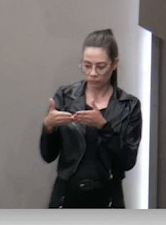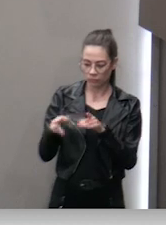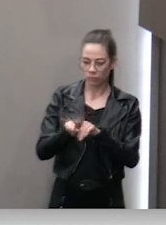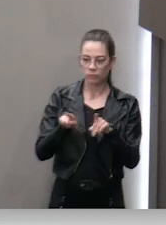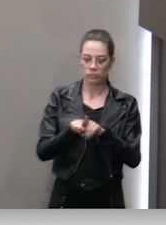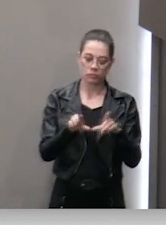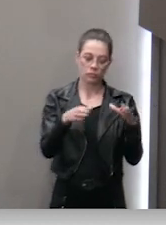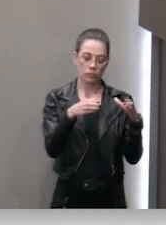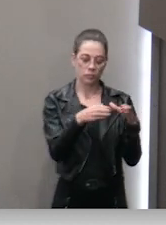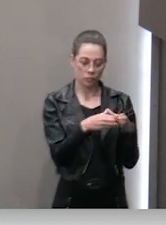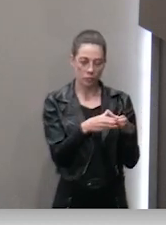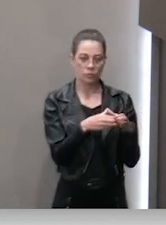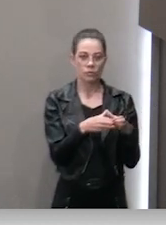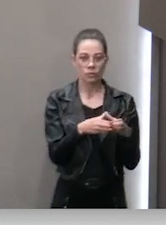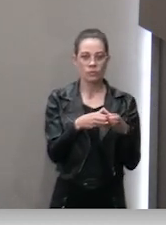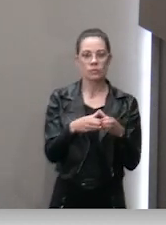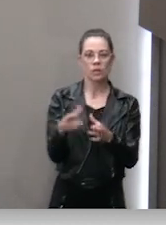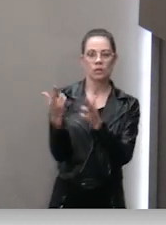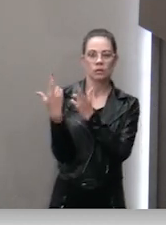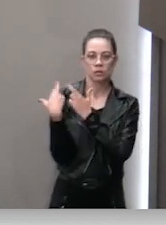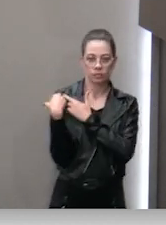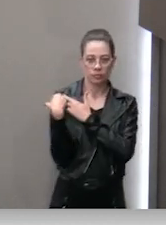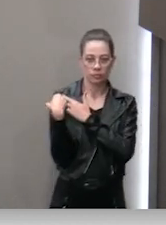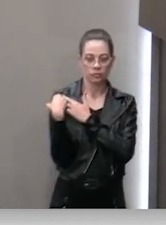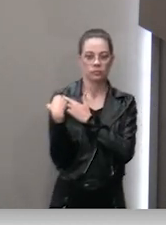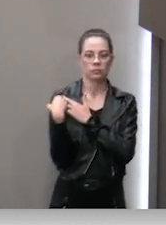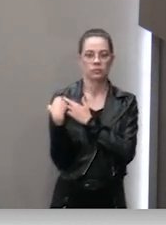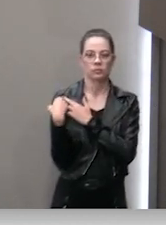uma categoria responsável